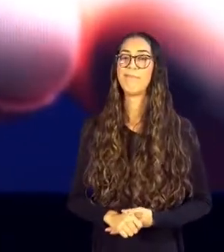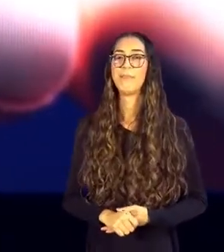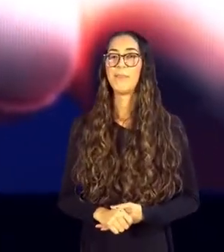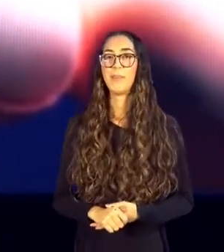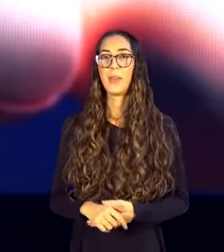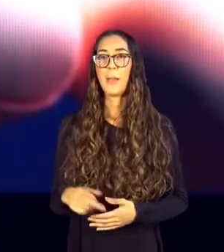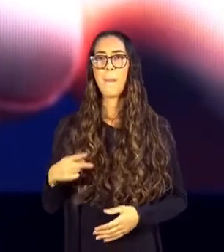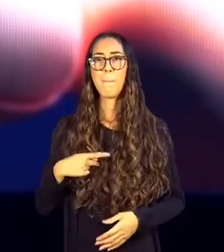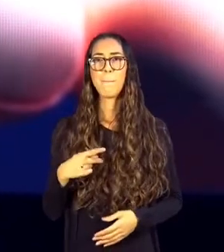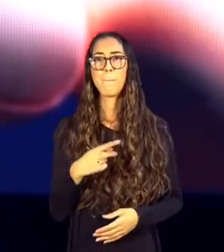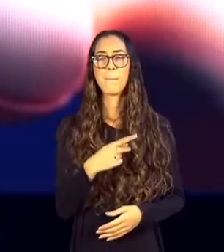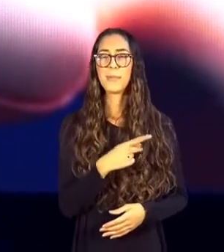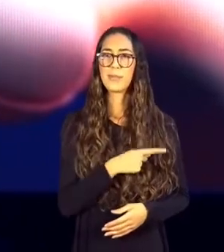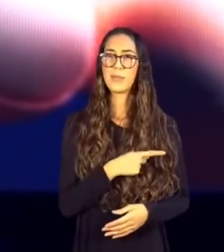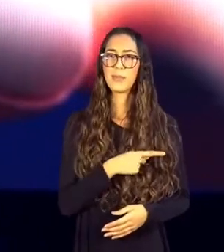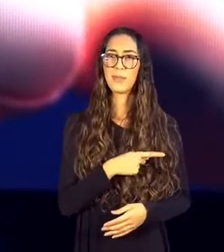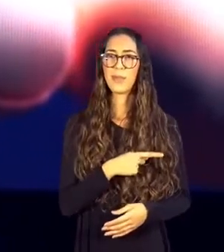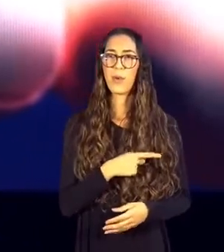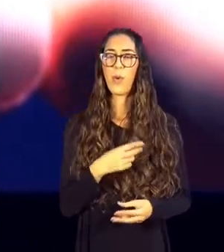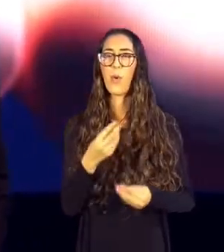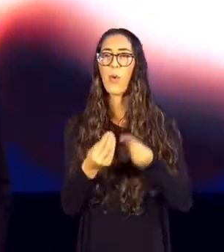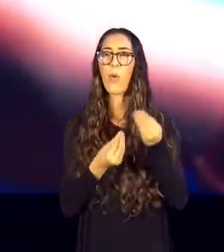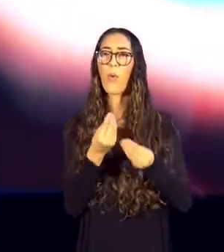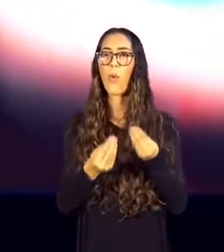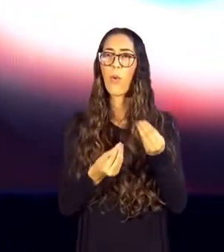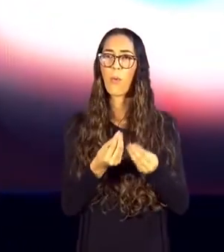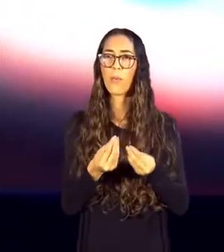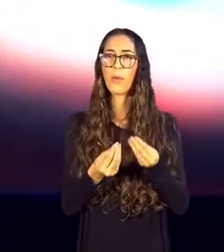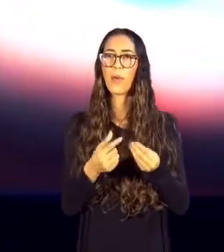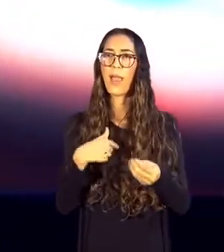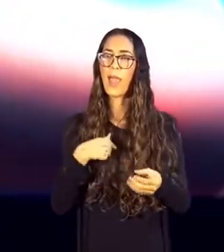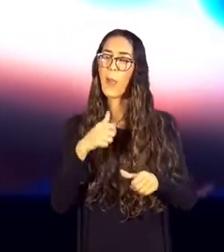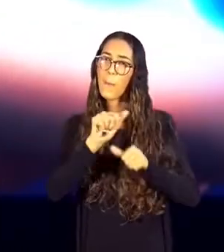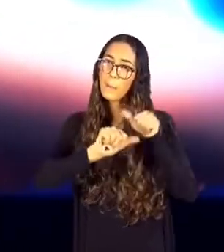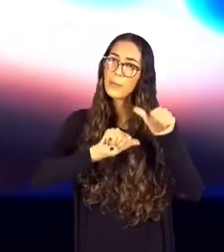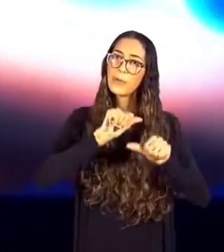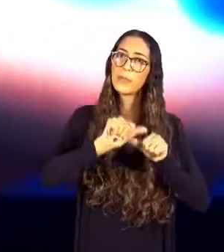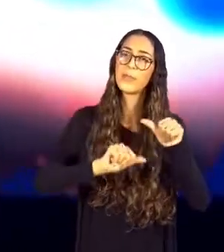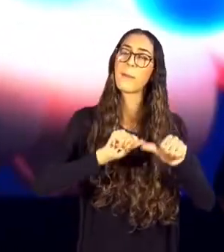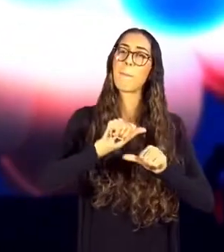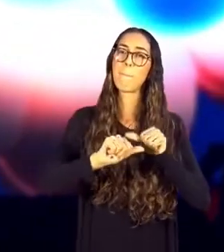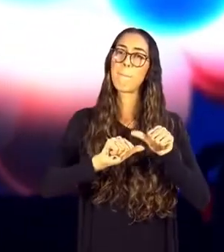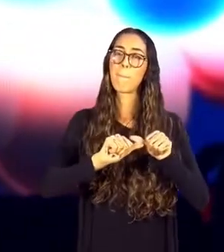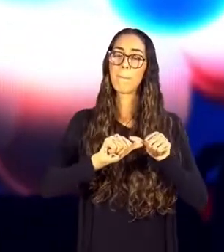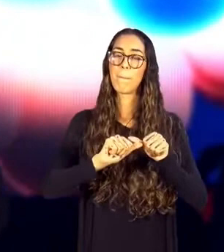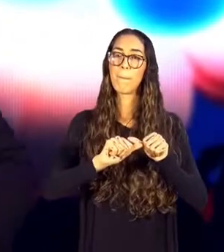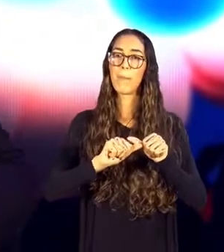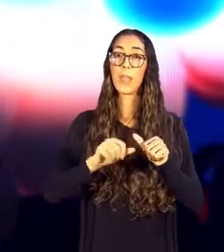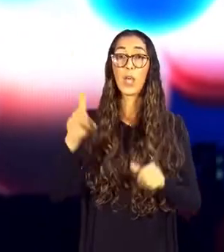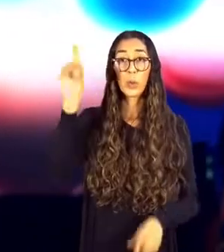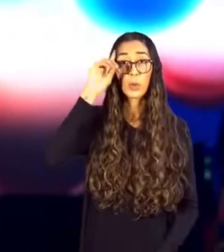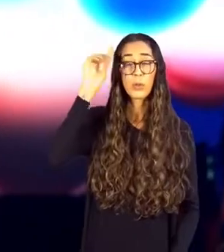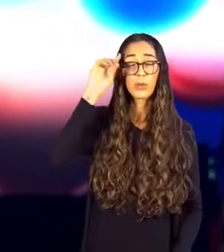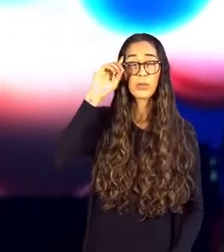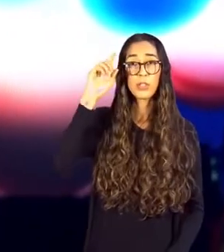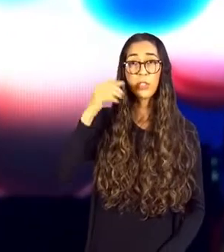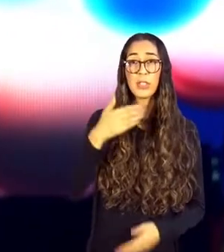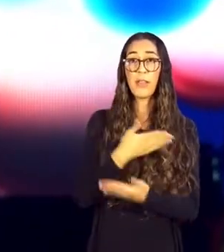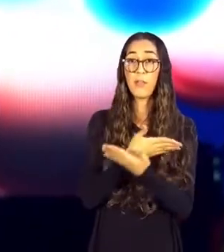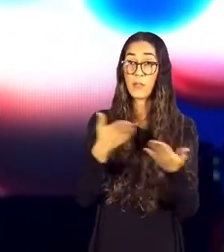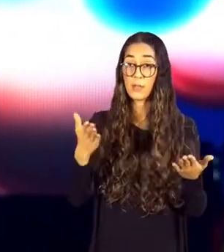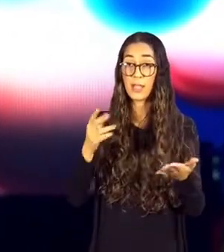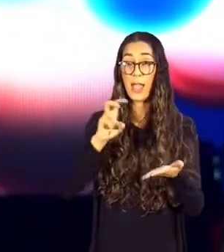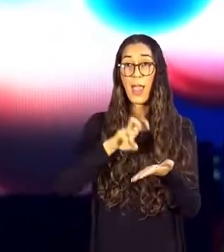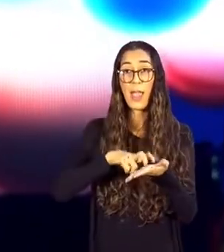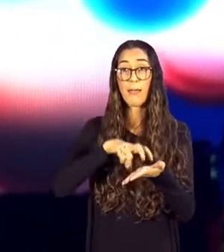será que eu consigo mudar isso? Como que eu faço? Você tem que acordar todos os dias e citar a palavra de Deus, você tem que combater os seus